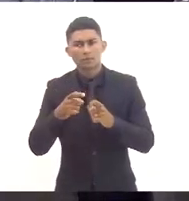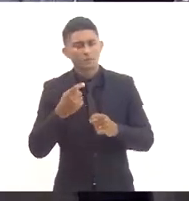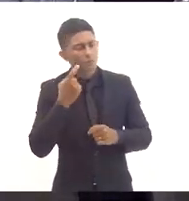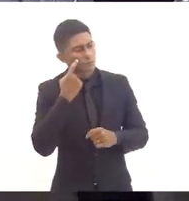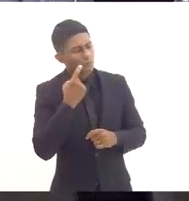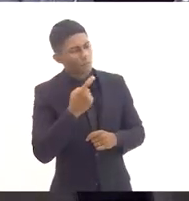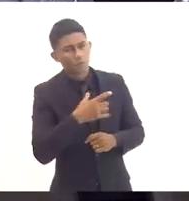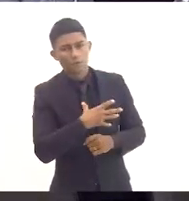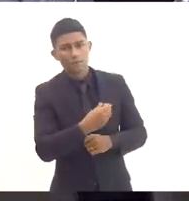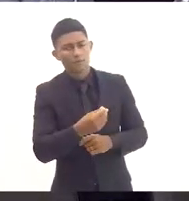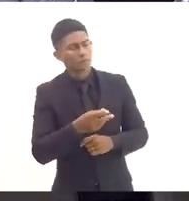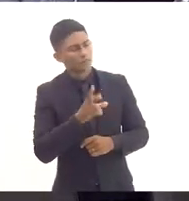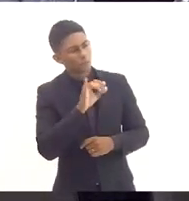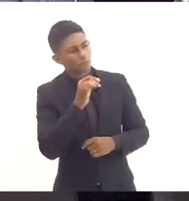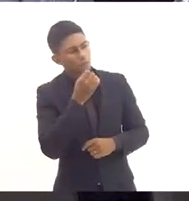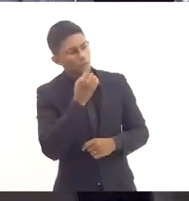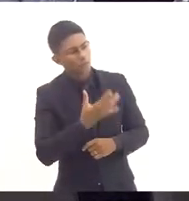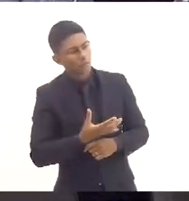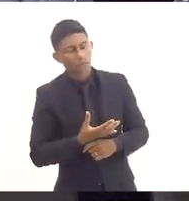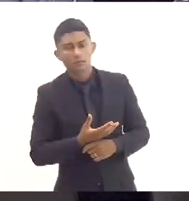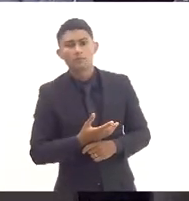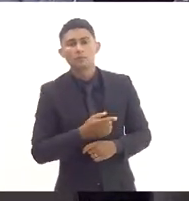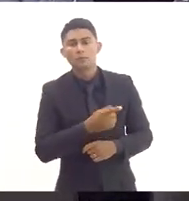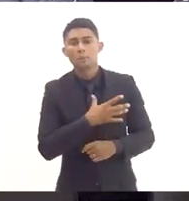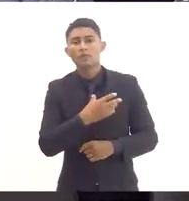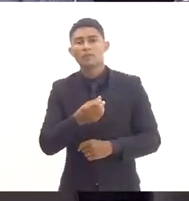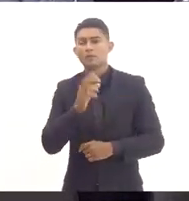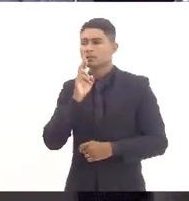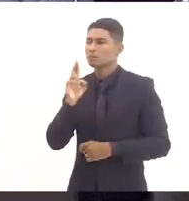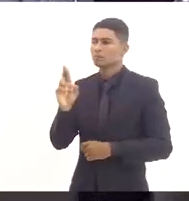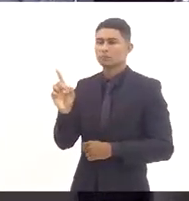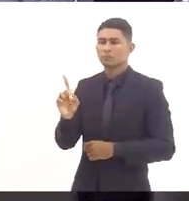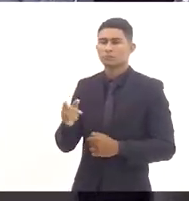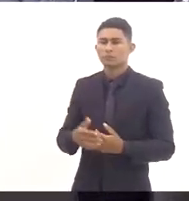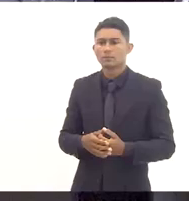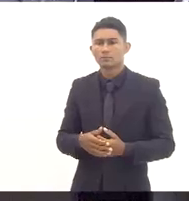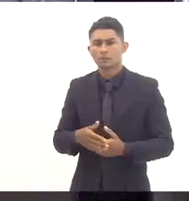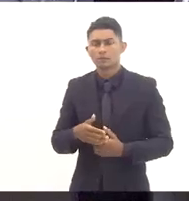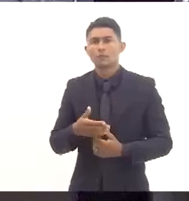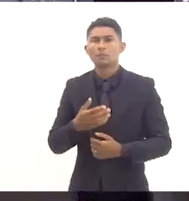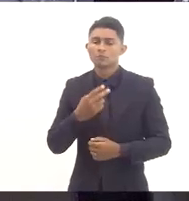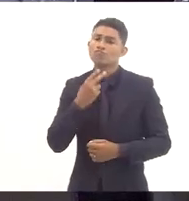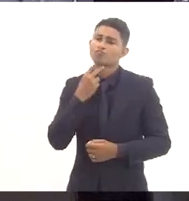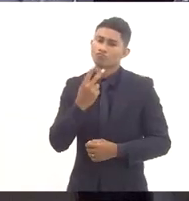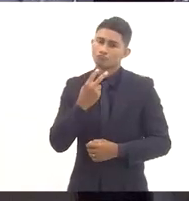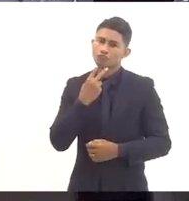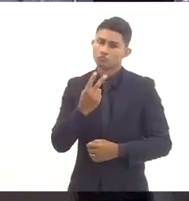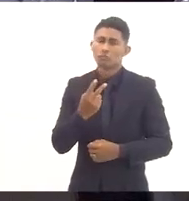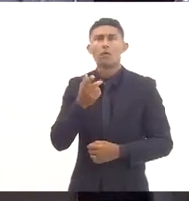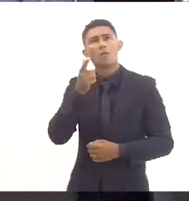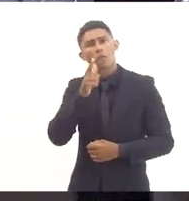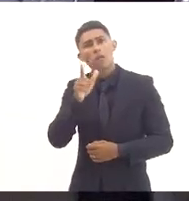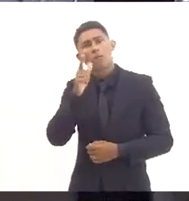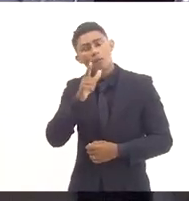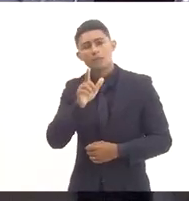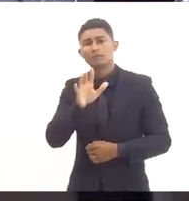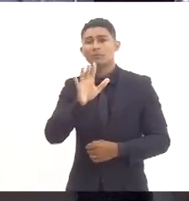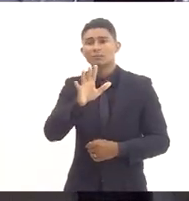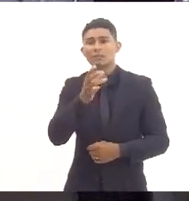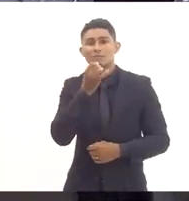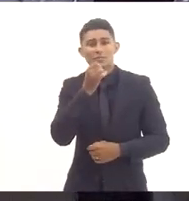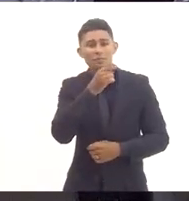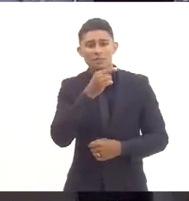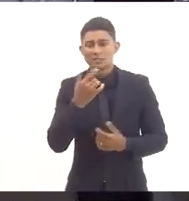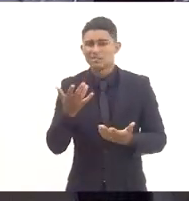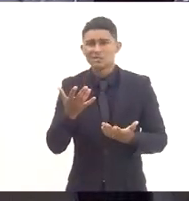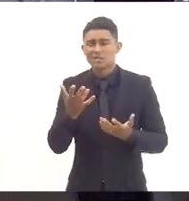meu filho tudo bem meu filho não responde mesmo não responde nem a mim ele é verbal ele é verbal Mas ele não gosta de colocar é o